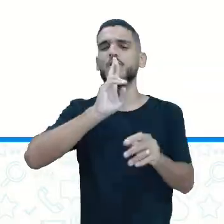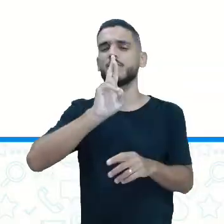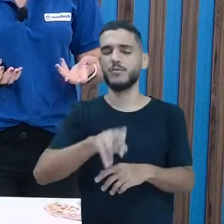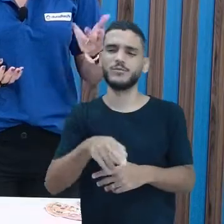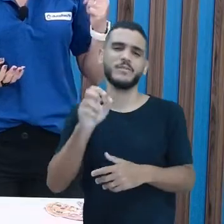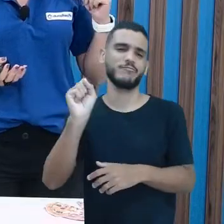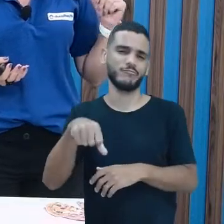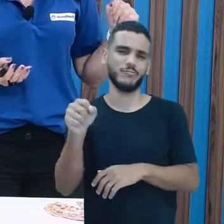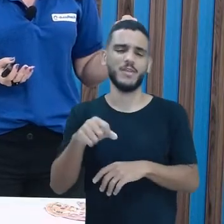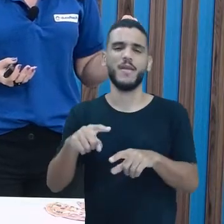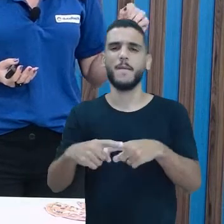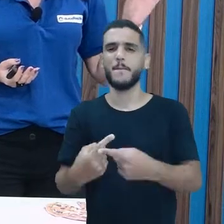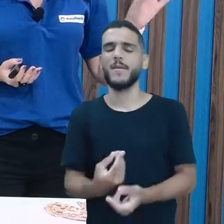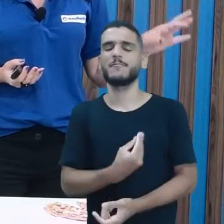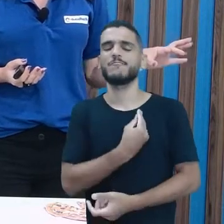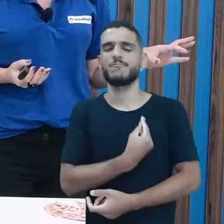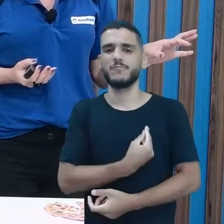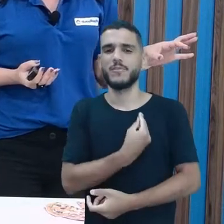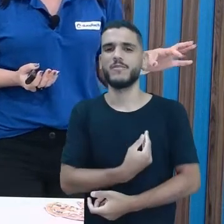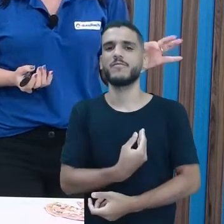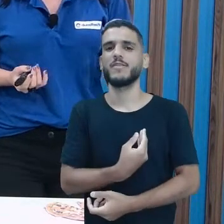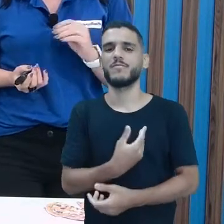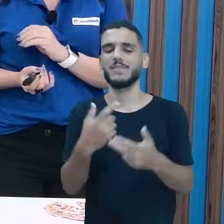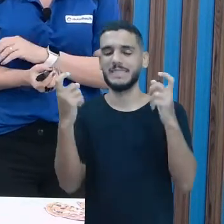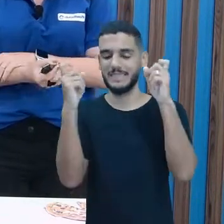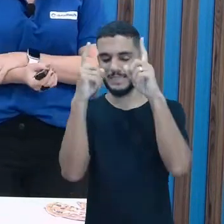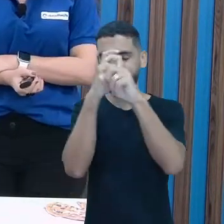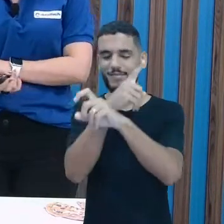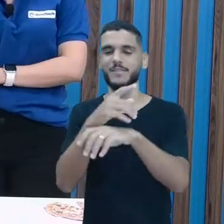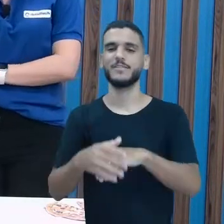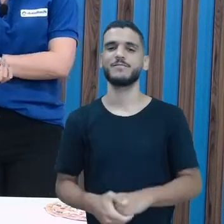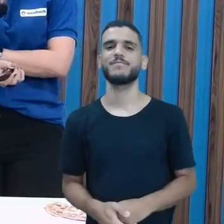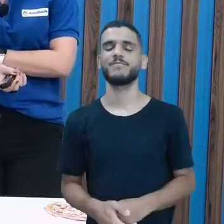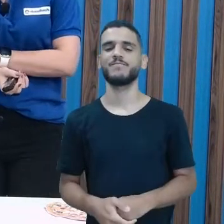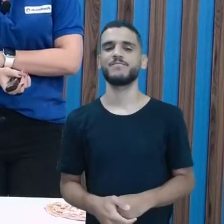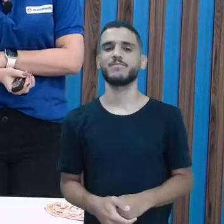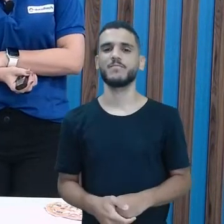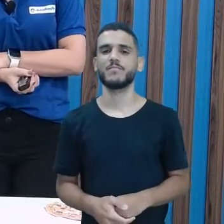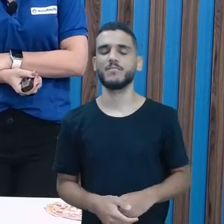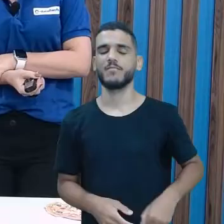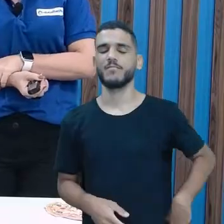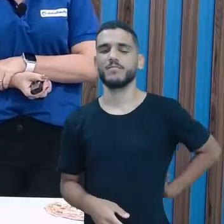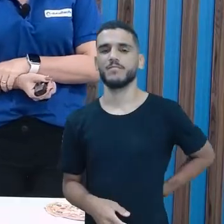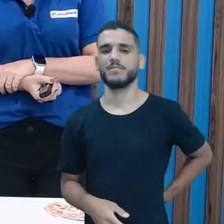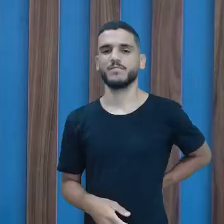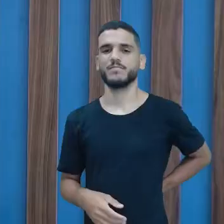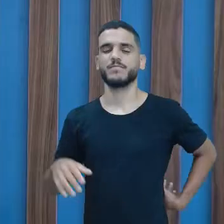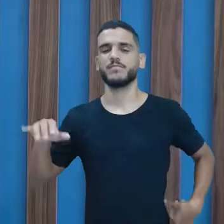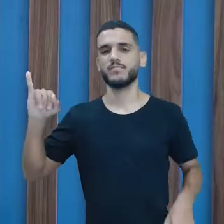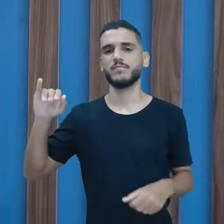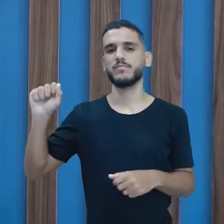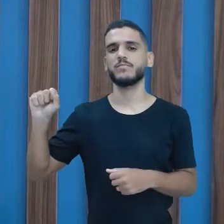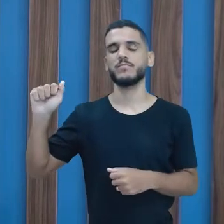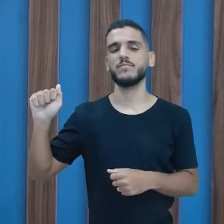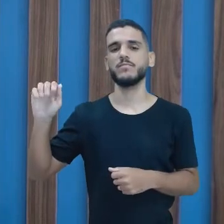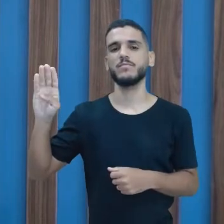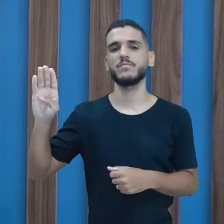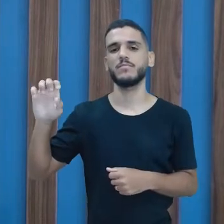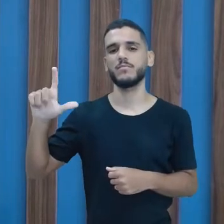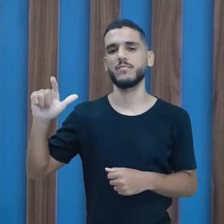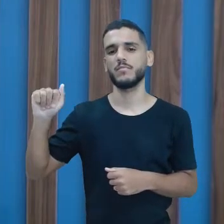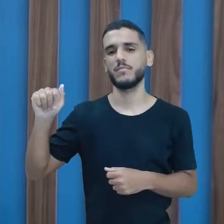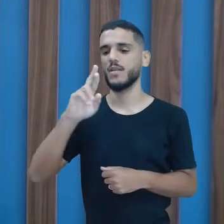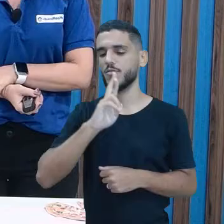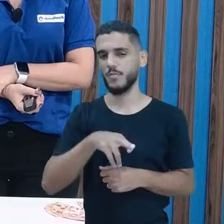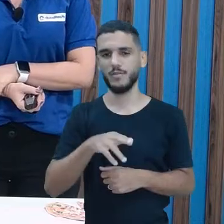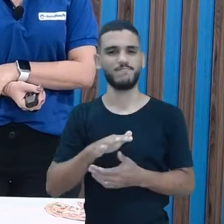respondendo, mas o ao vivo aqui às vezes fica complicado. E aí, professora Sandra, a Isabela já deu resposta? Não, dessa questão ainda não.